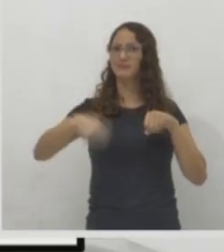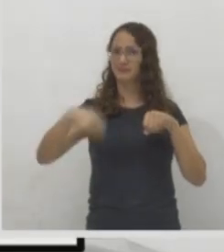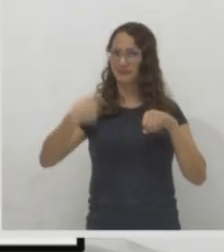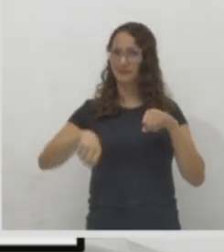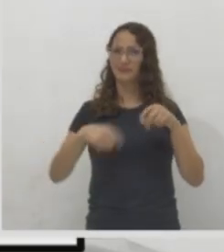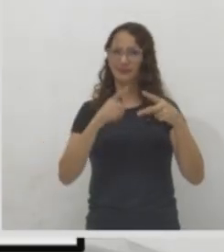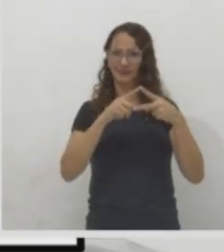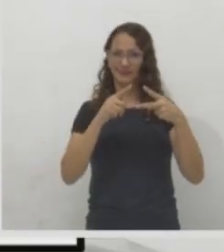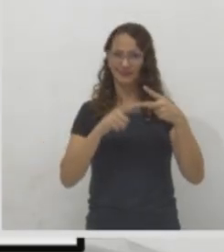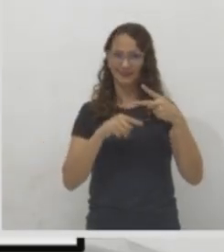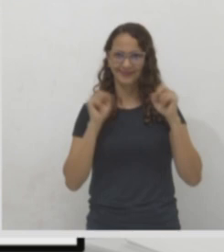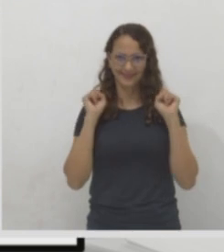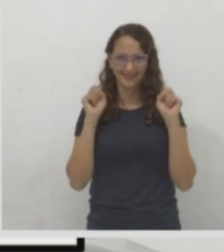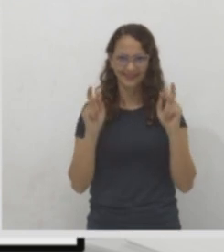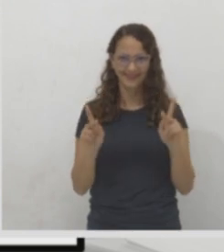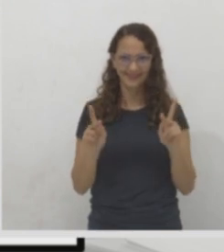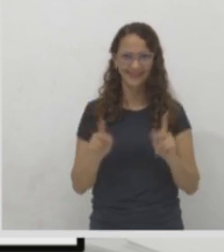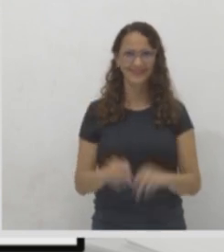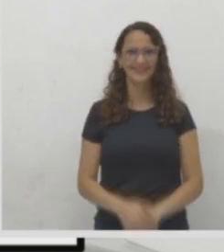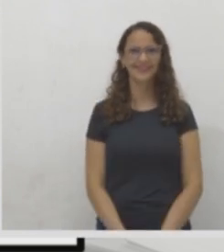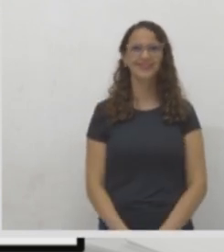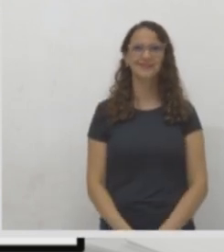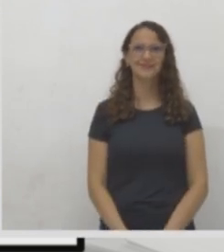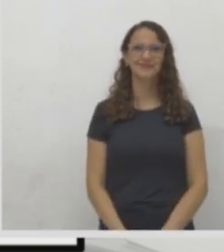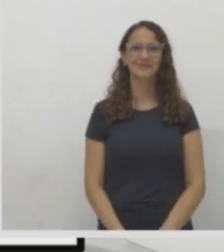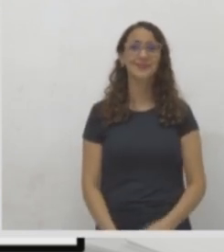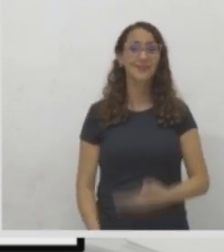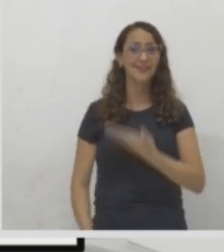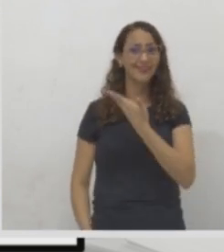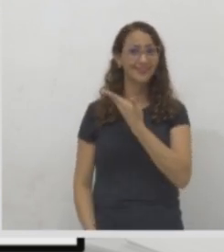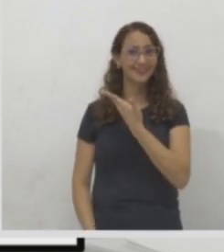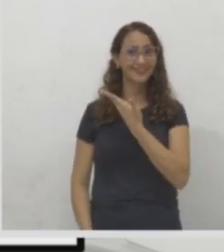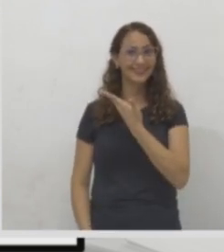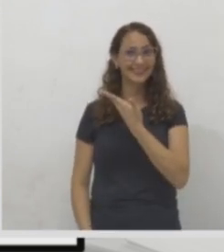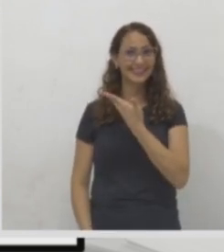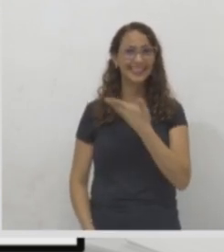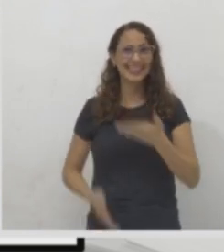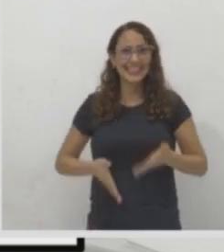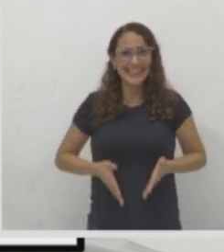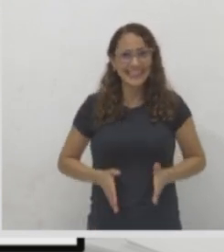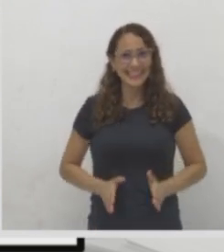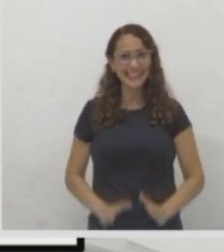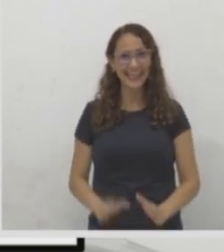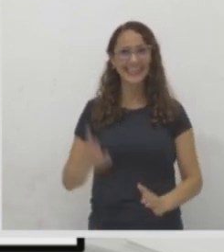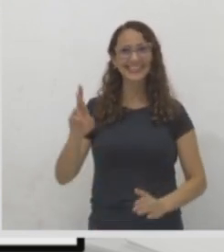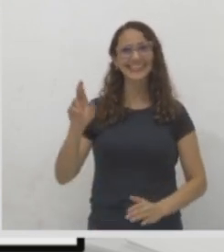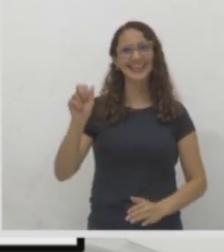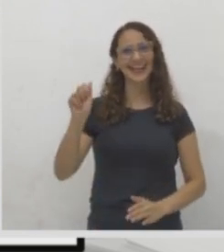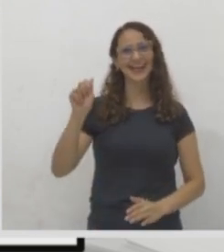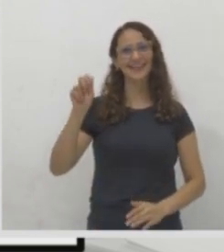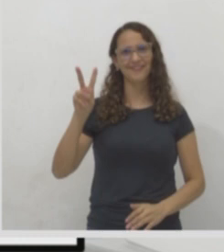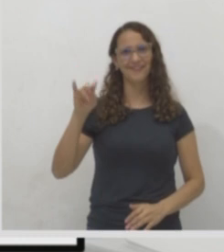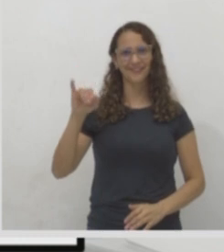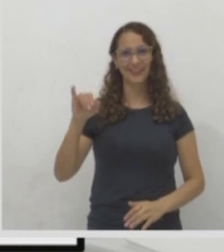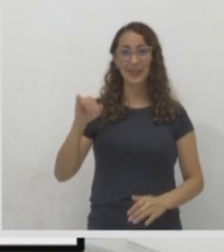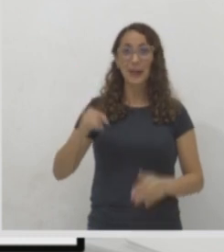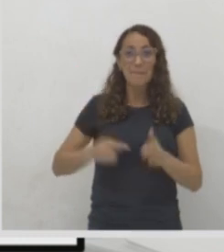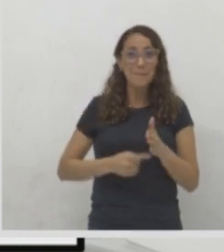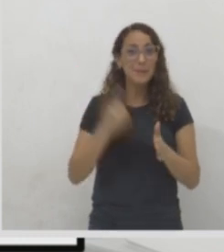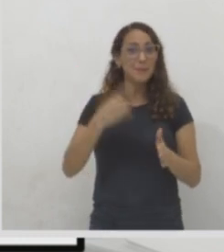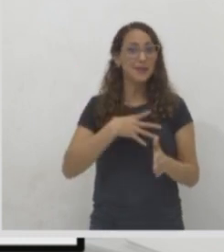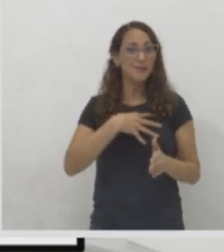manchete, que coisa linda aqui. Nasce Ravi, primeiro filho de Alok e Romana Novaes.